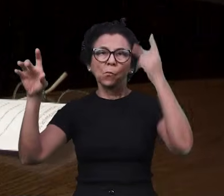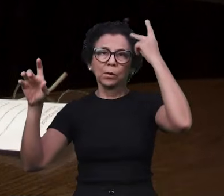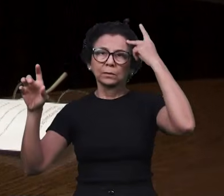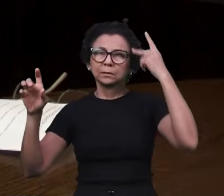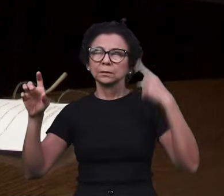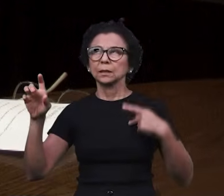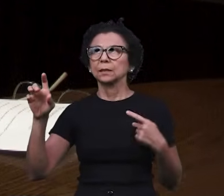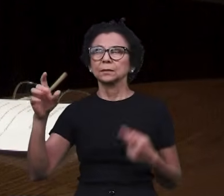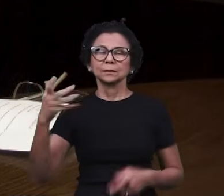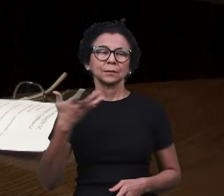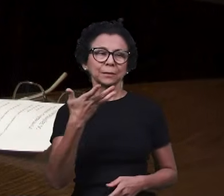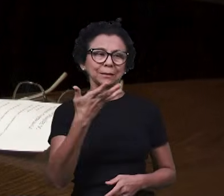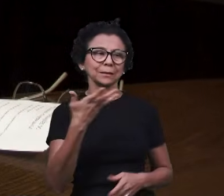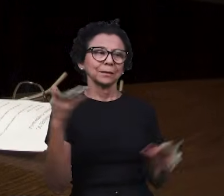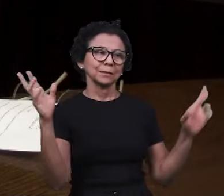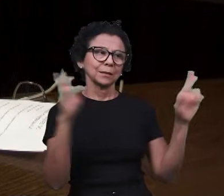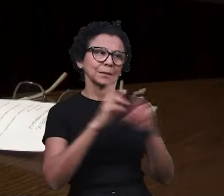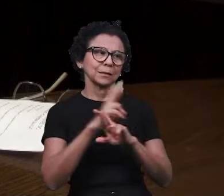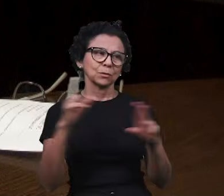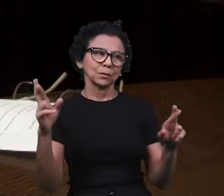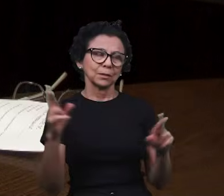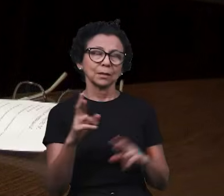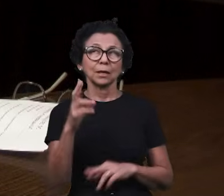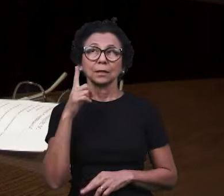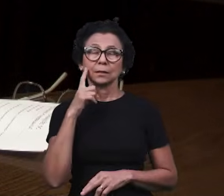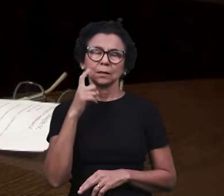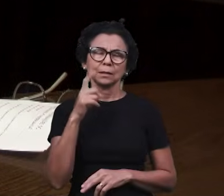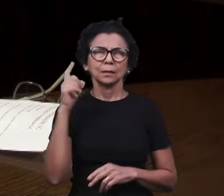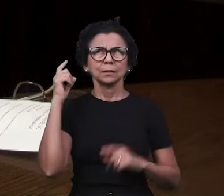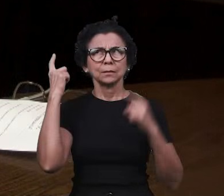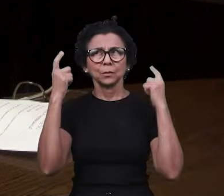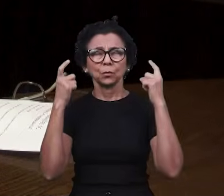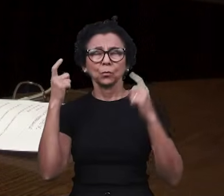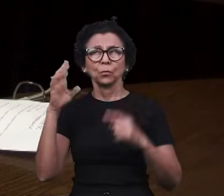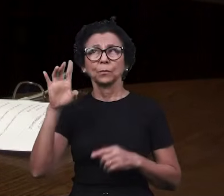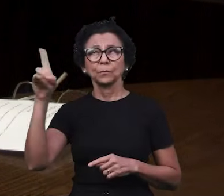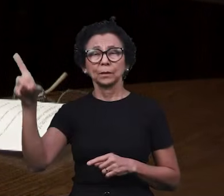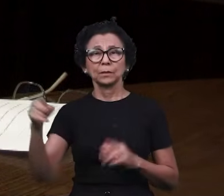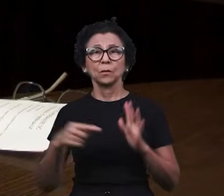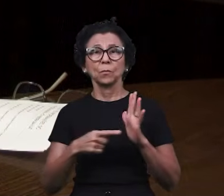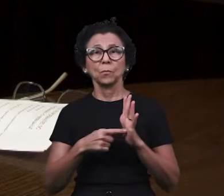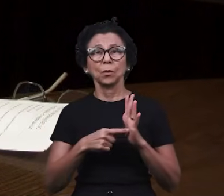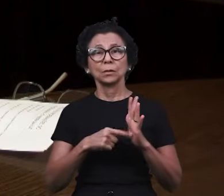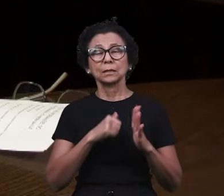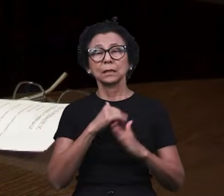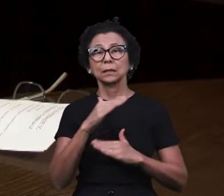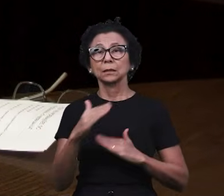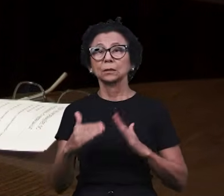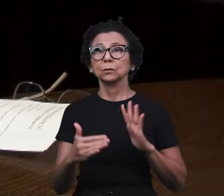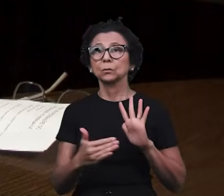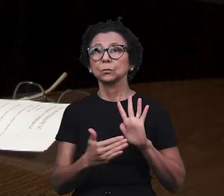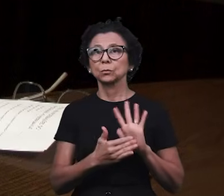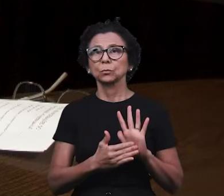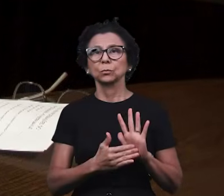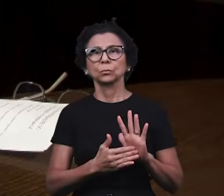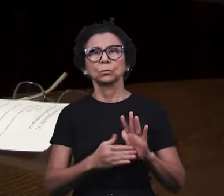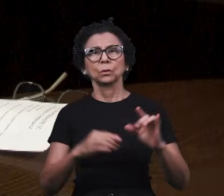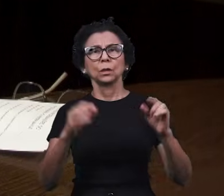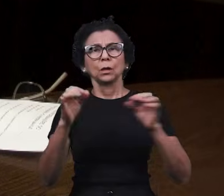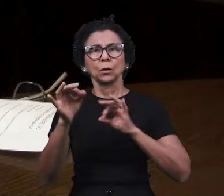em se relacionar com o homem. Ele prepara tudo, ele orienta o tabernáculo, ele orienta as leis, ele